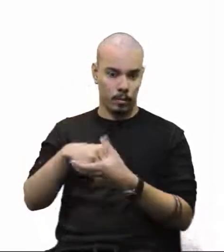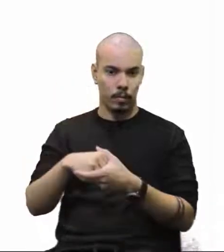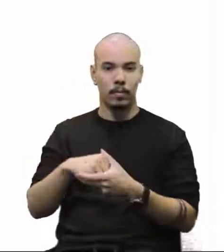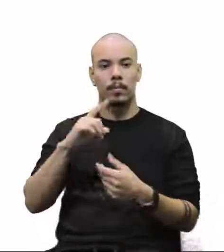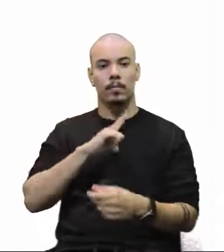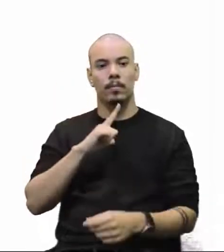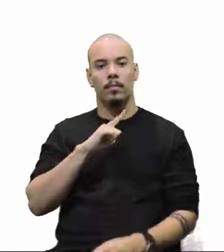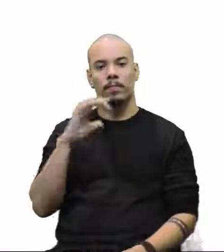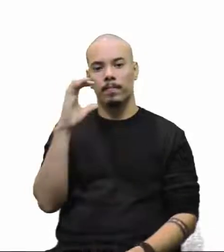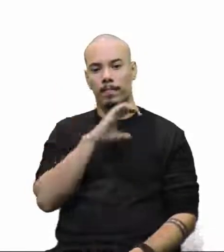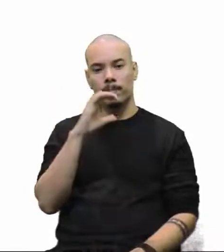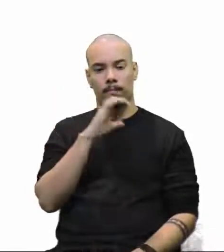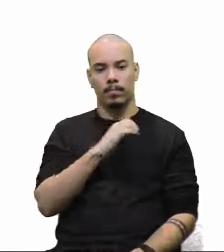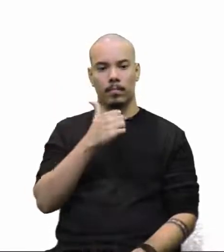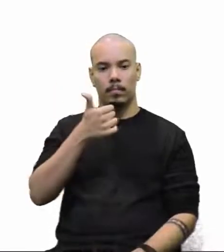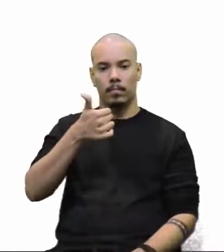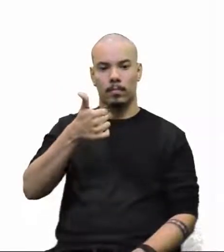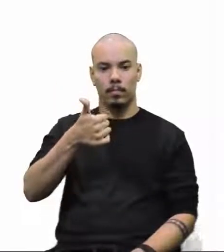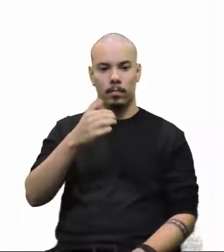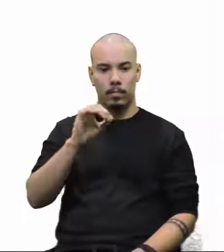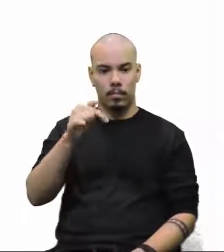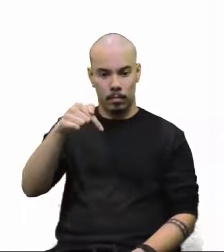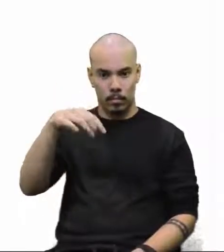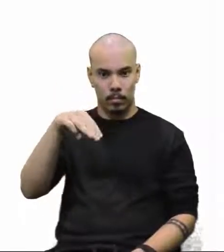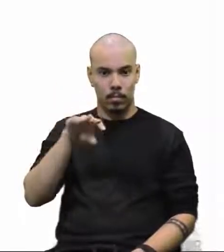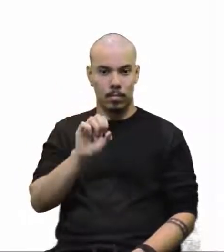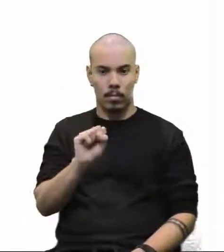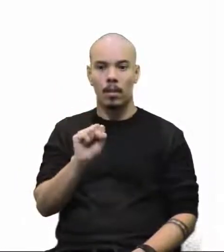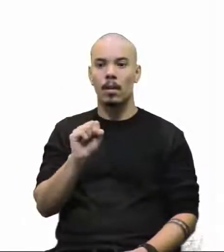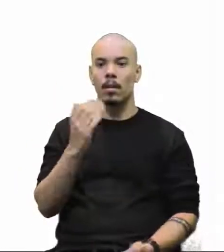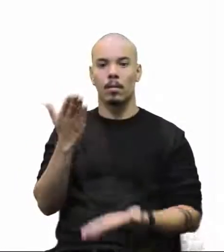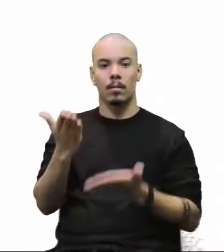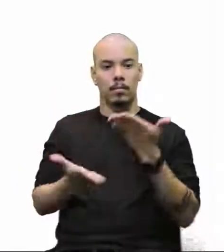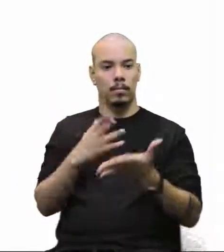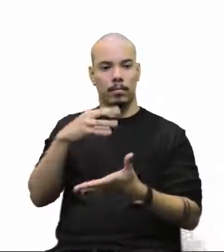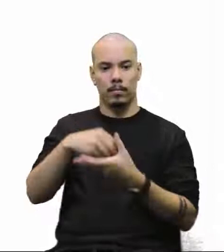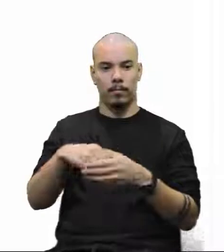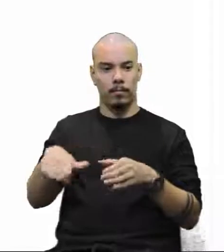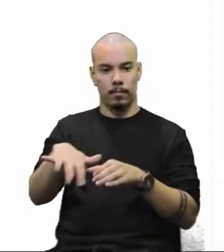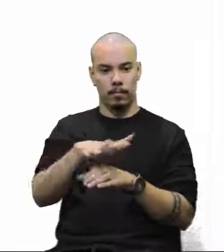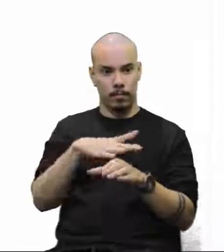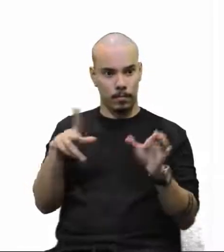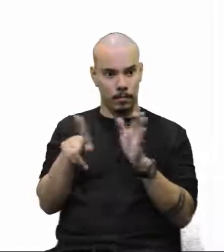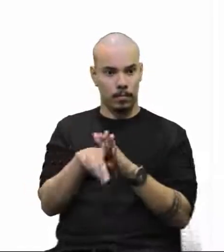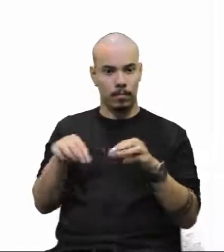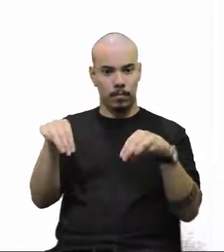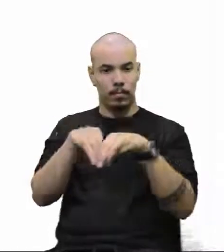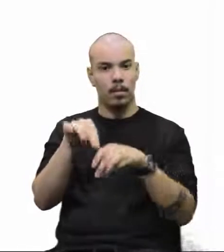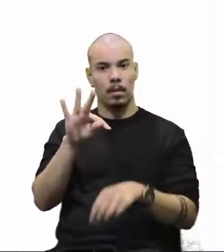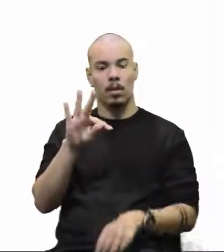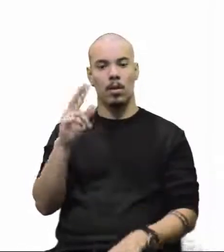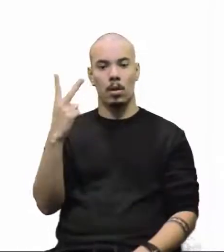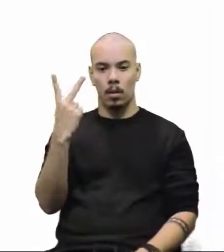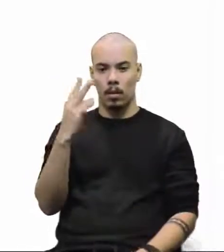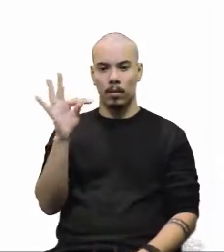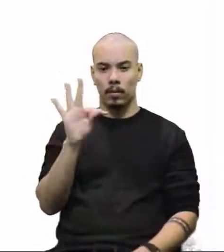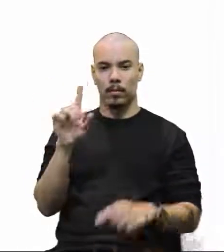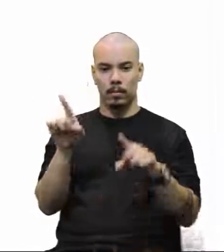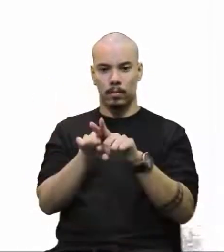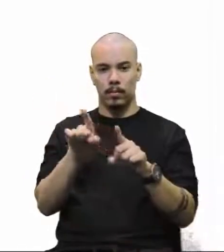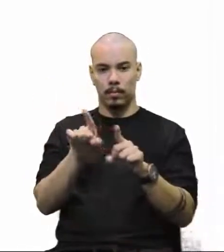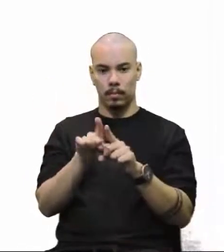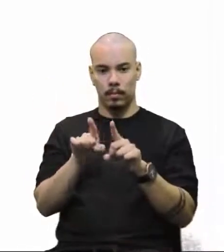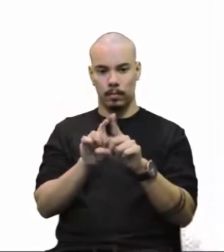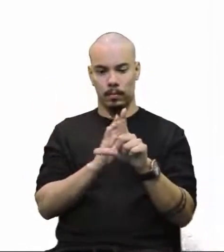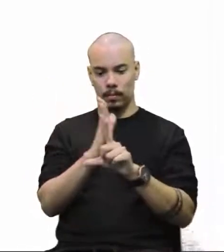velocidade de 107 metros por segundo. Aplicando-se um campo de indução magnética de 2 telas também